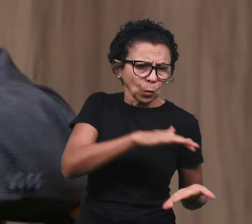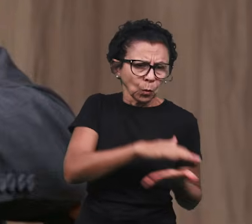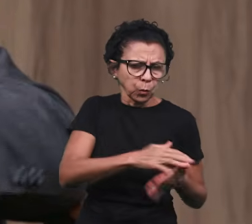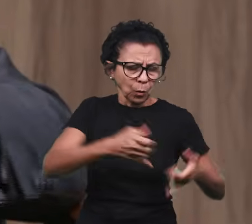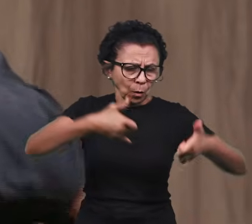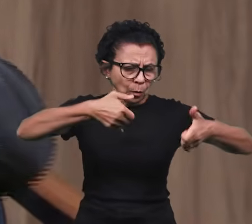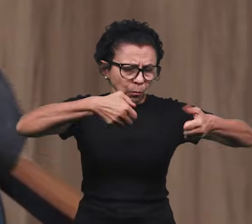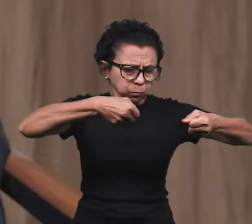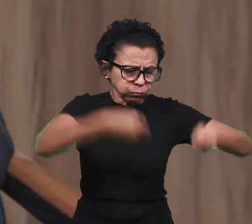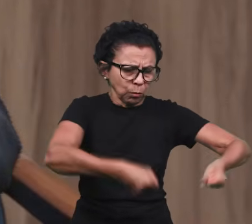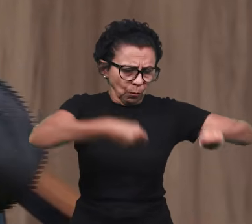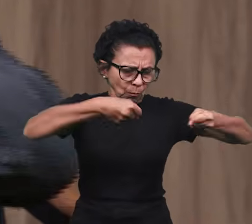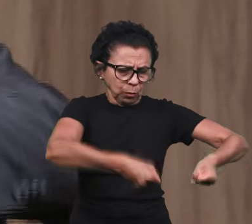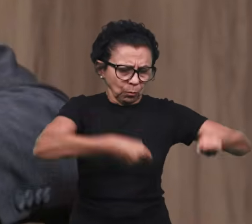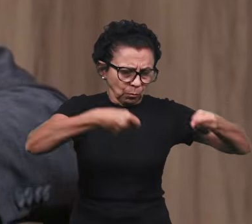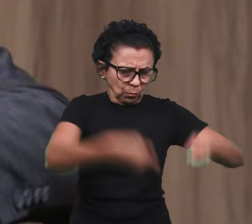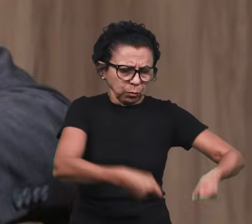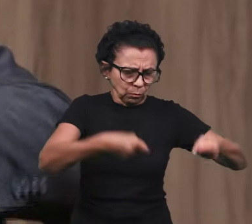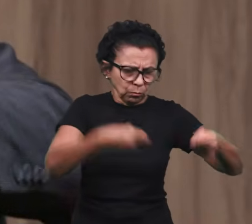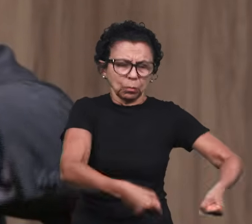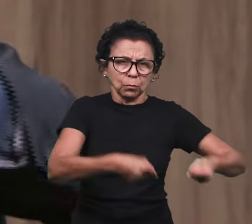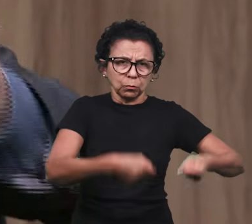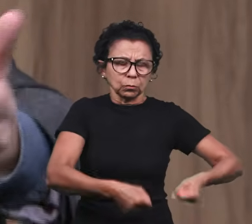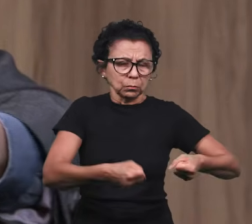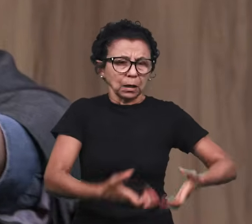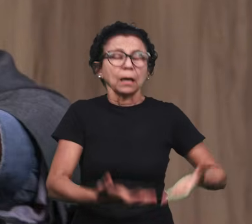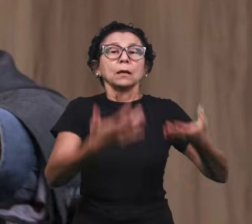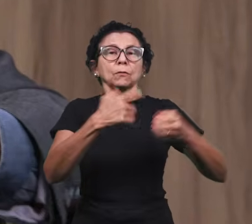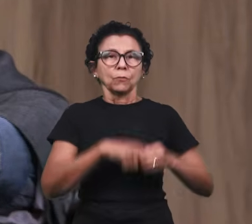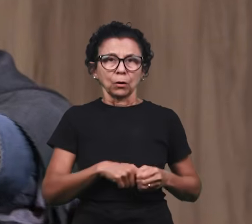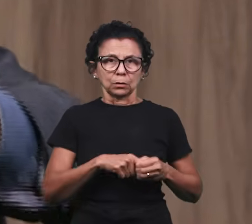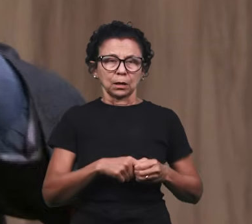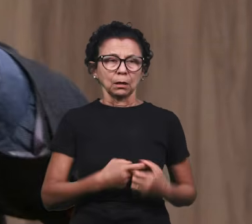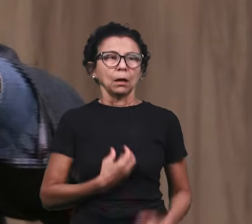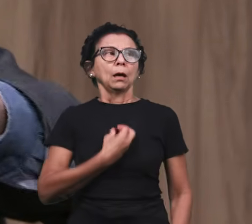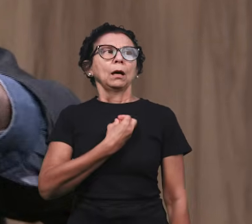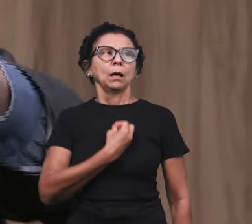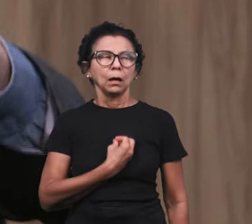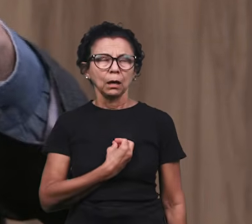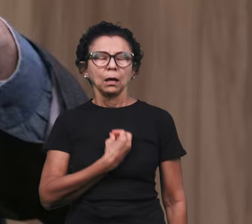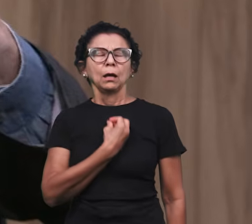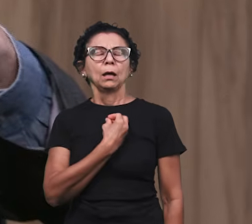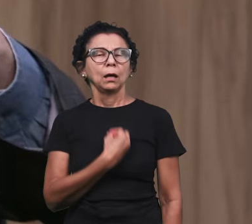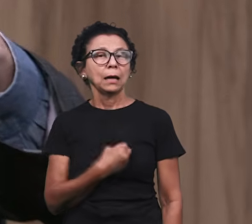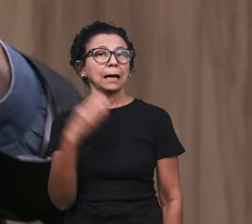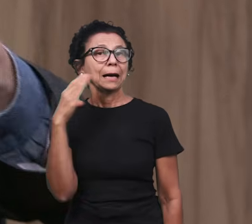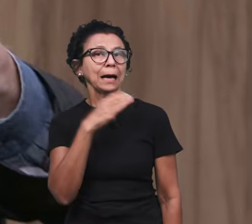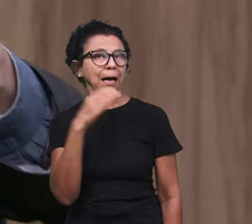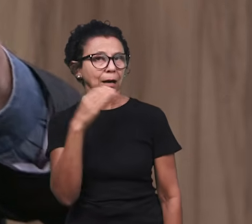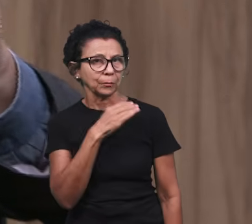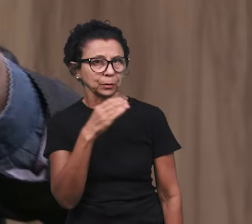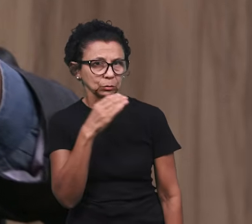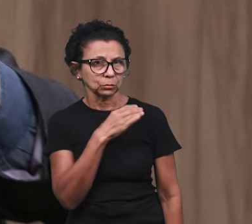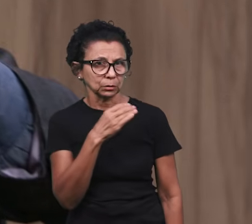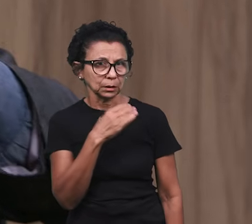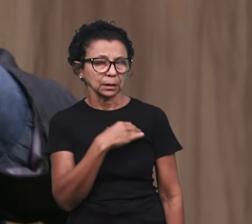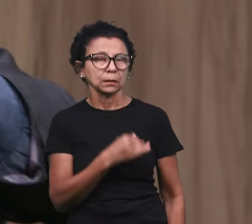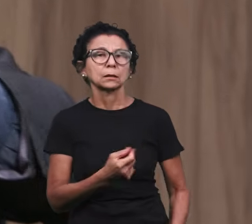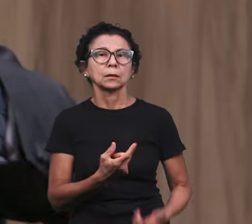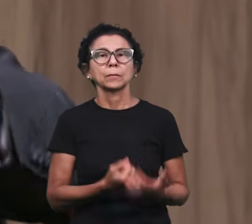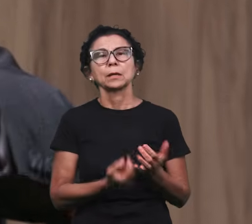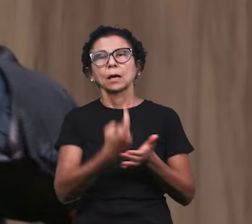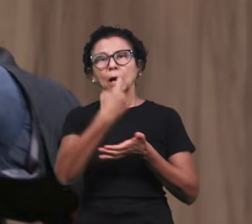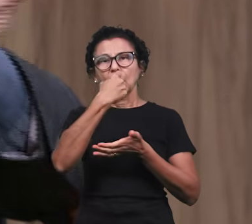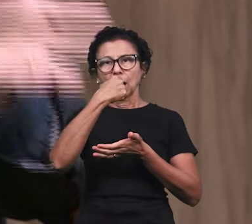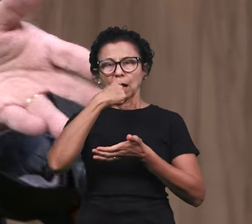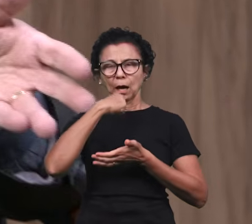de acordo com a necessidade daquela parada especificamente, e esse paciente voltou. E aí ele volta, claro que já entubado, né,